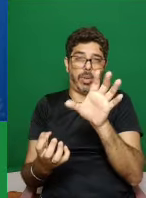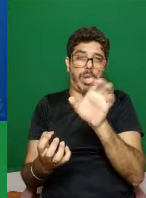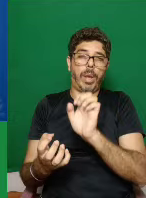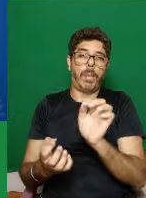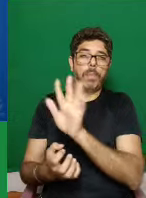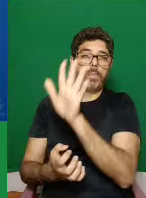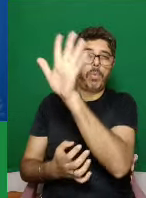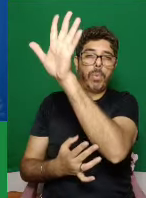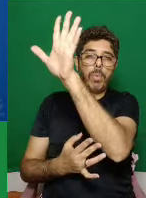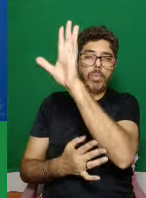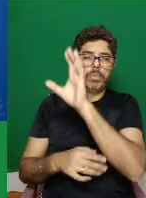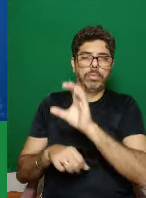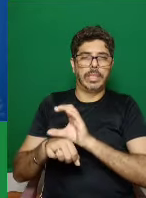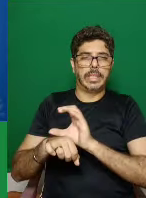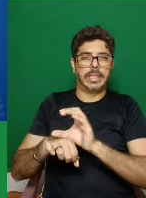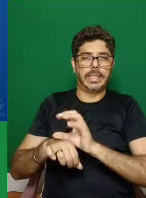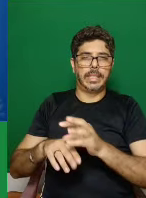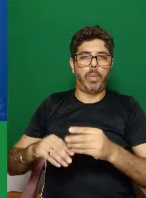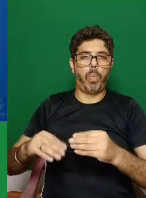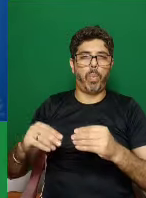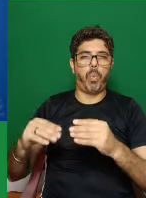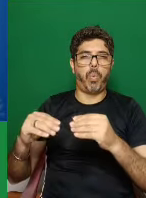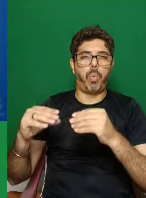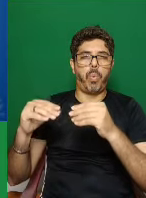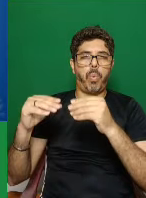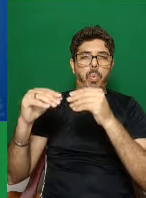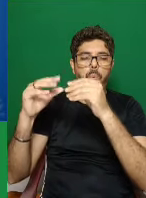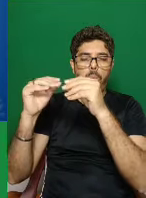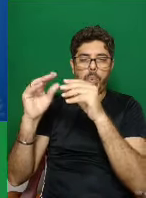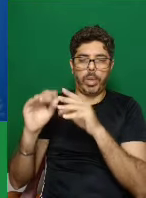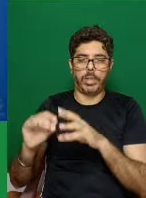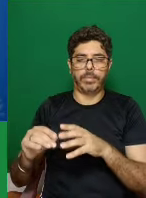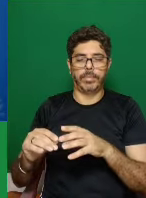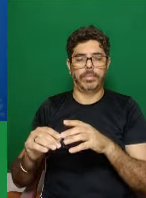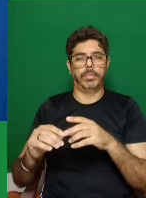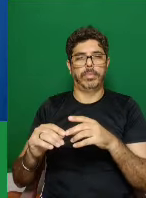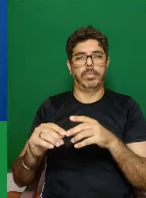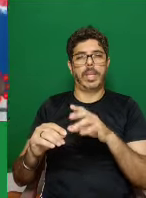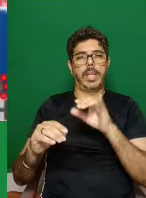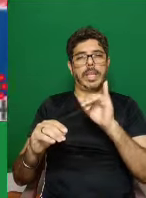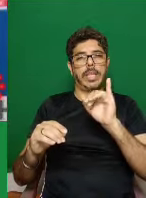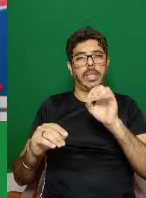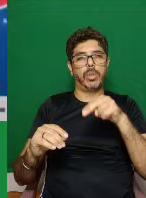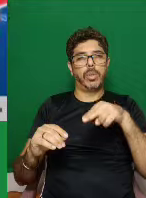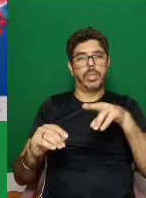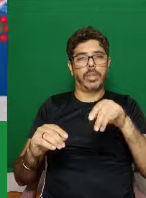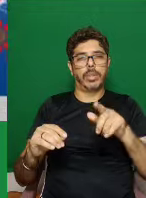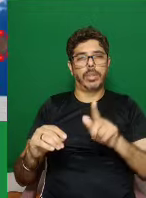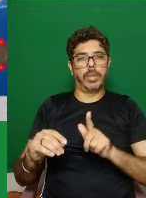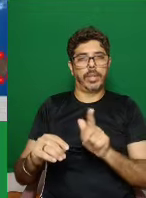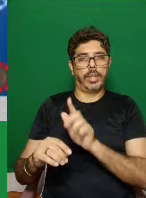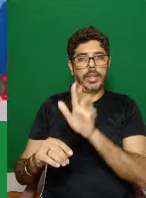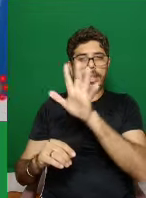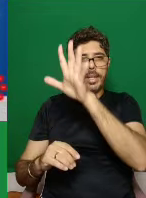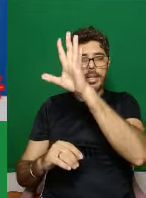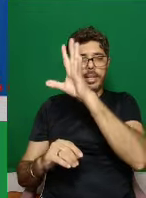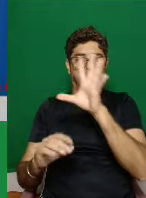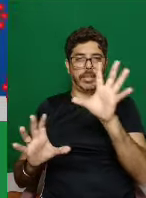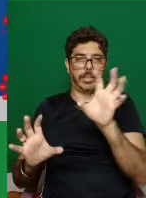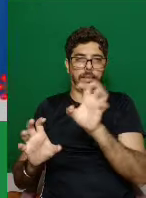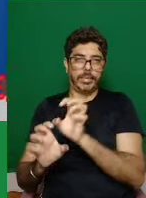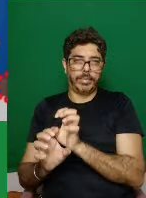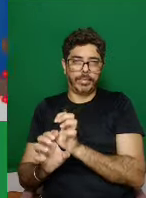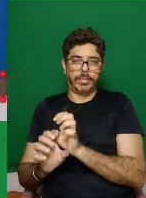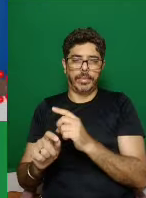poluentes começa com a ionização do gás. O gás de combustão sujo que escapa pela chaminé passa por dois